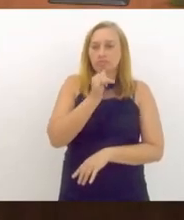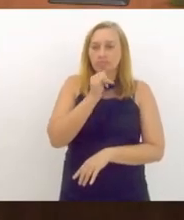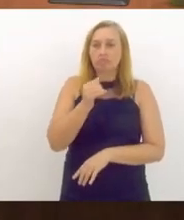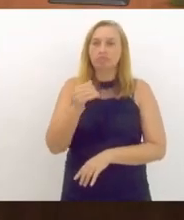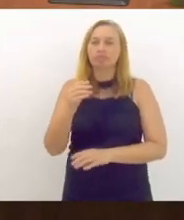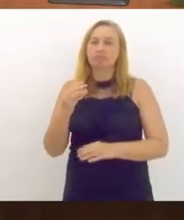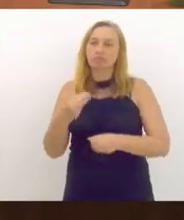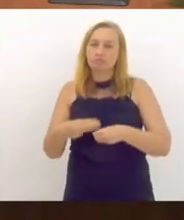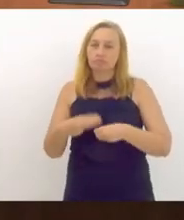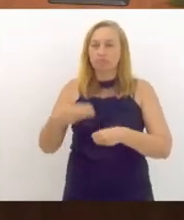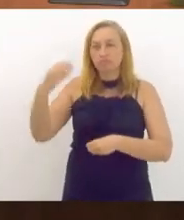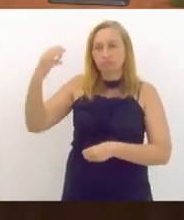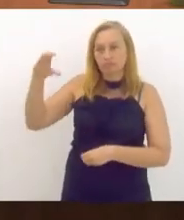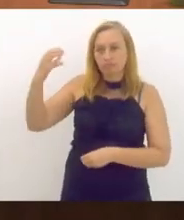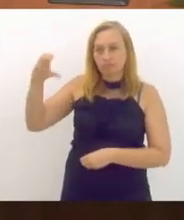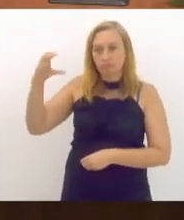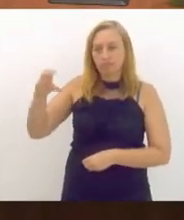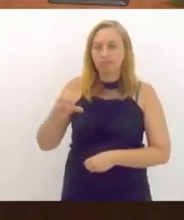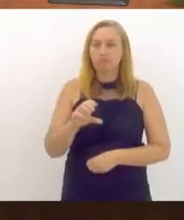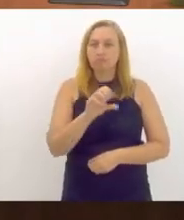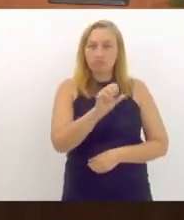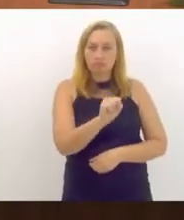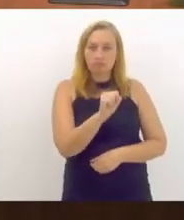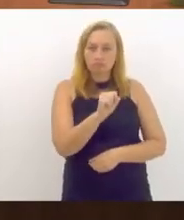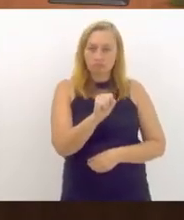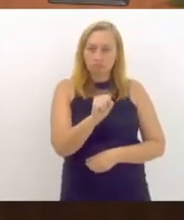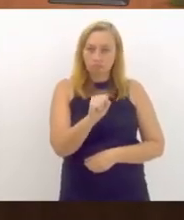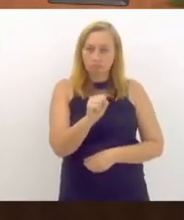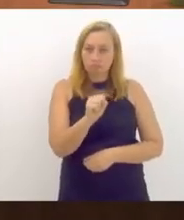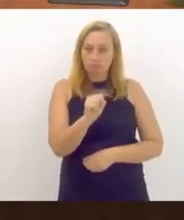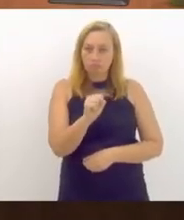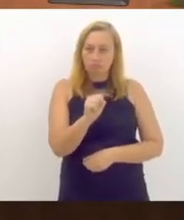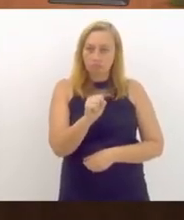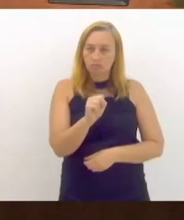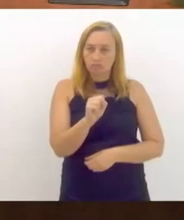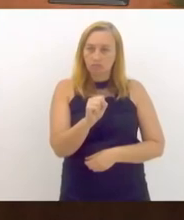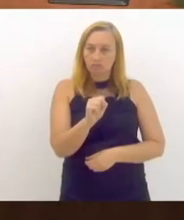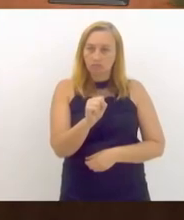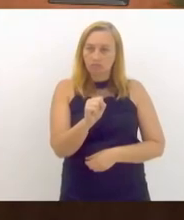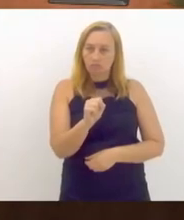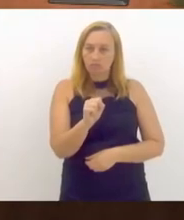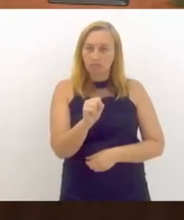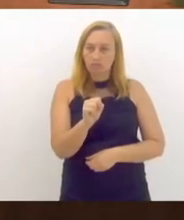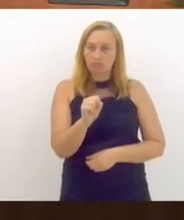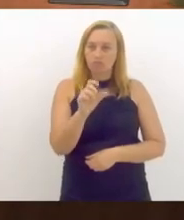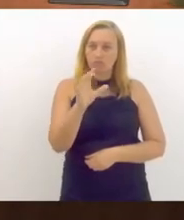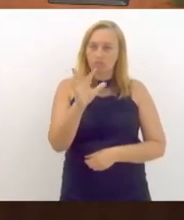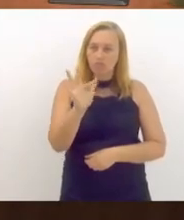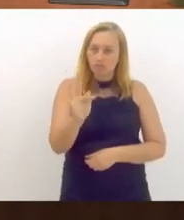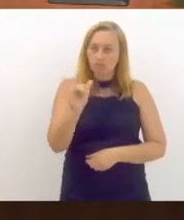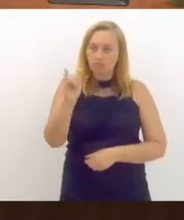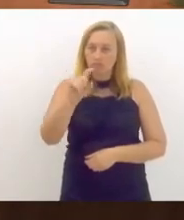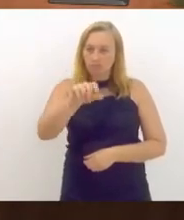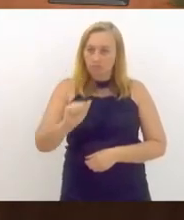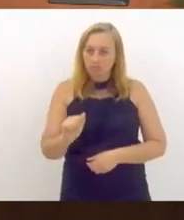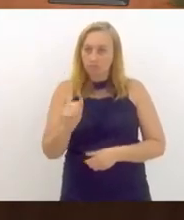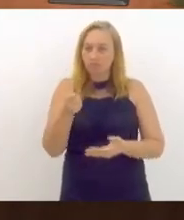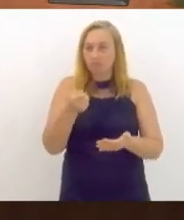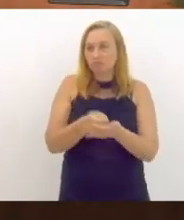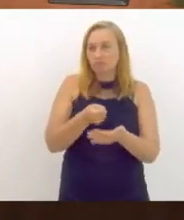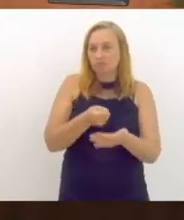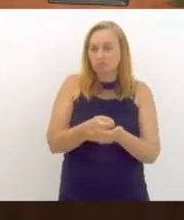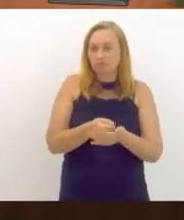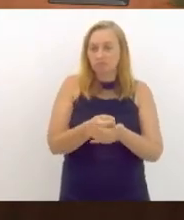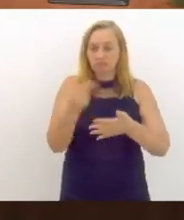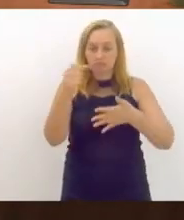nós instituímos 8 faixas de cobrança, que você tem a possibilidade de, para quem mora em área de especial interesse social ou